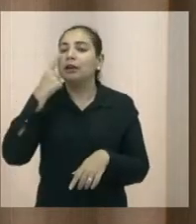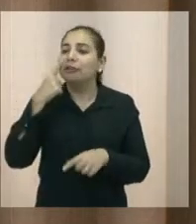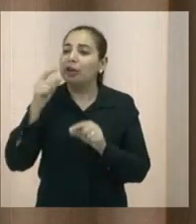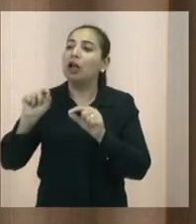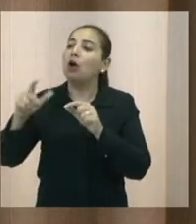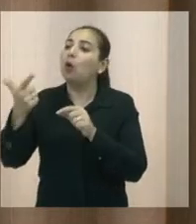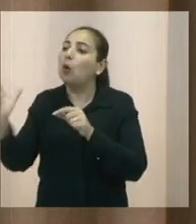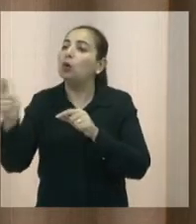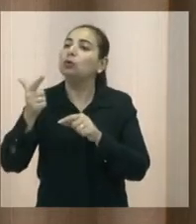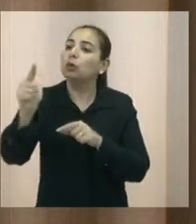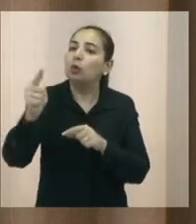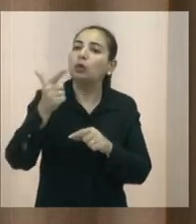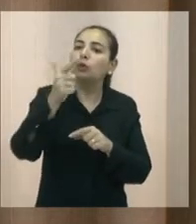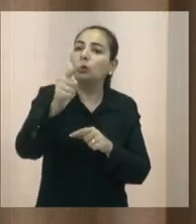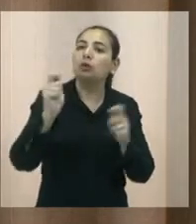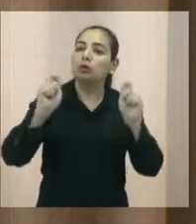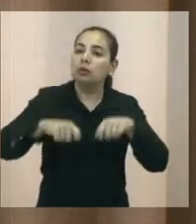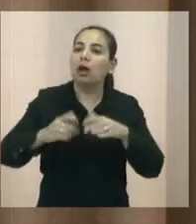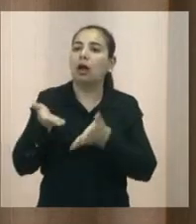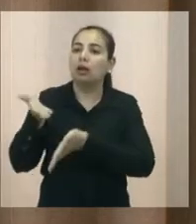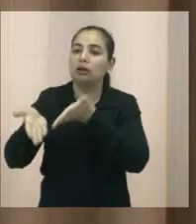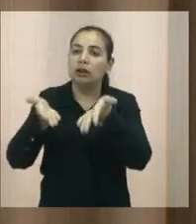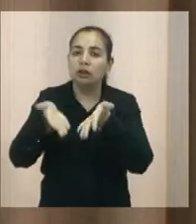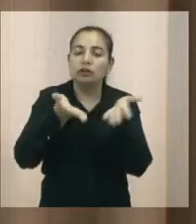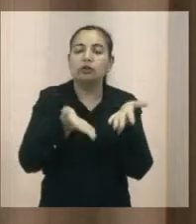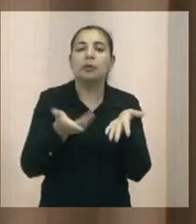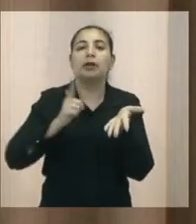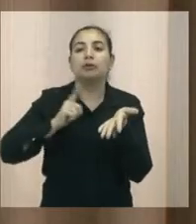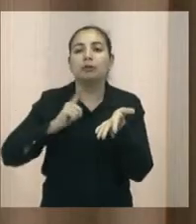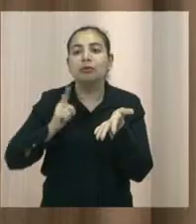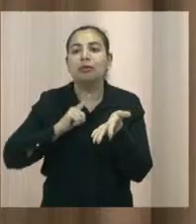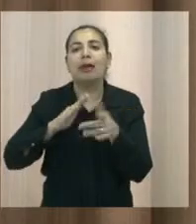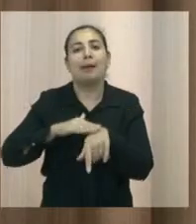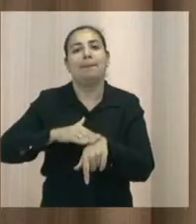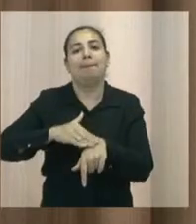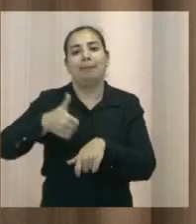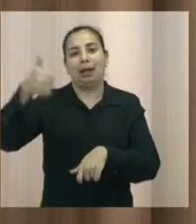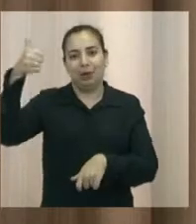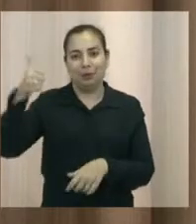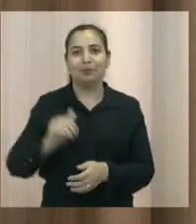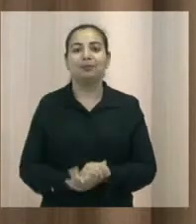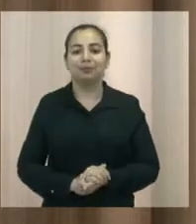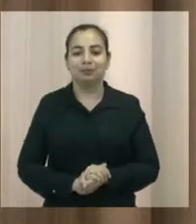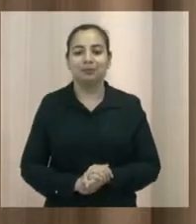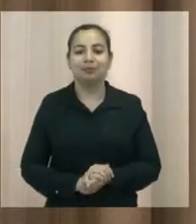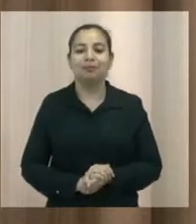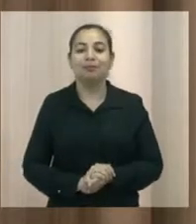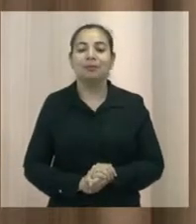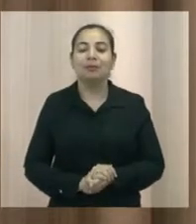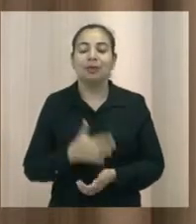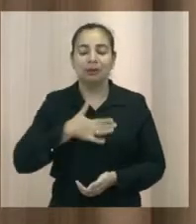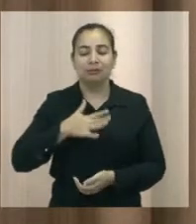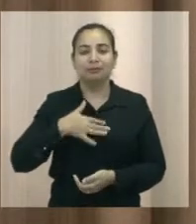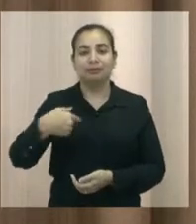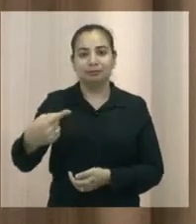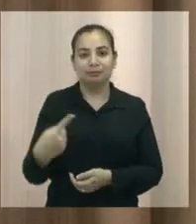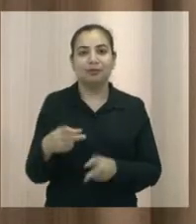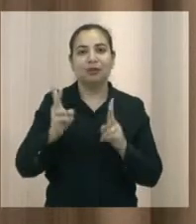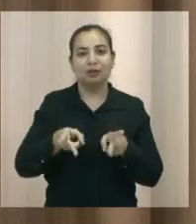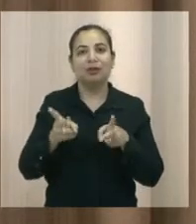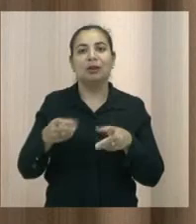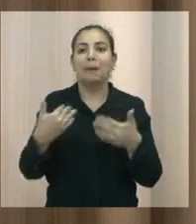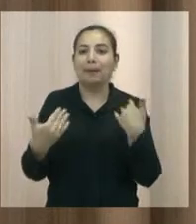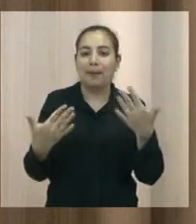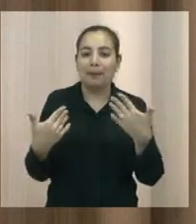tem o atendimento da Defensoria, ainda ampliando mais. Vai dar certo. A gente vai fazer mais uma paradinha, mais um intervalo, mas já já a gente continua o nosso